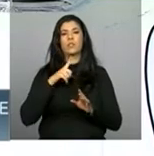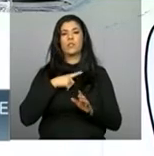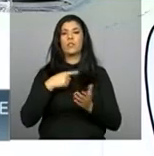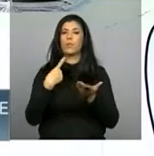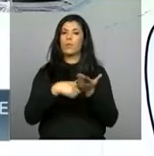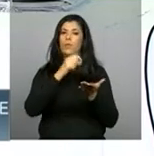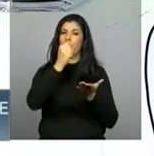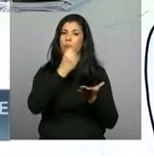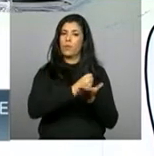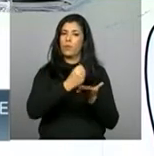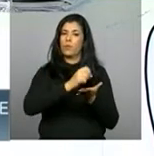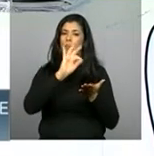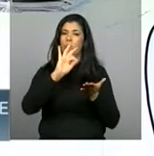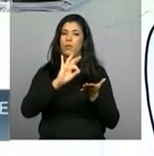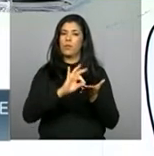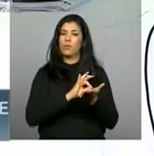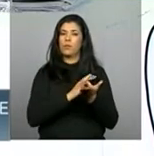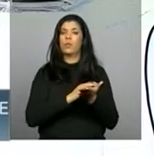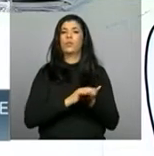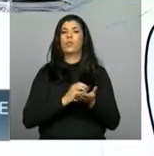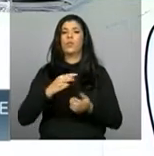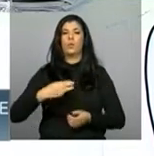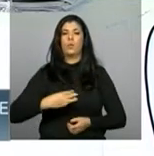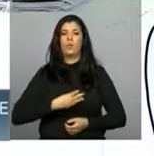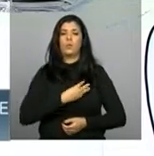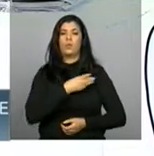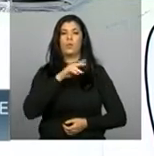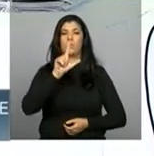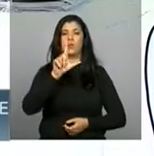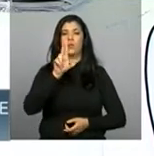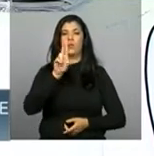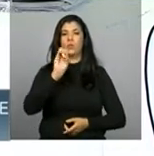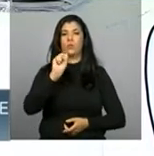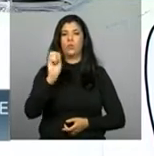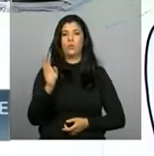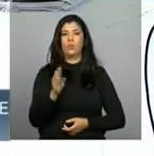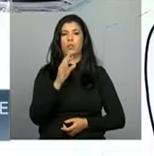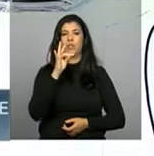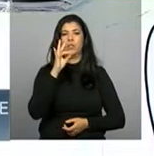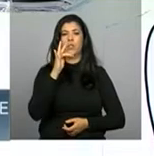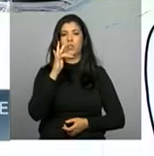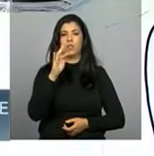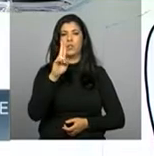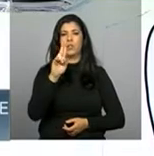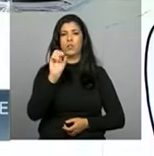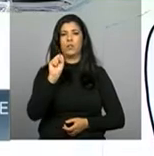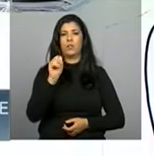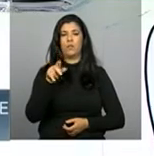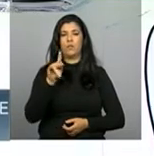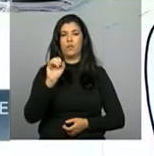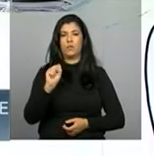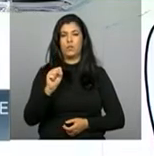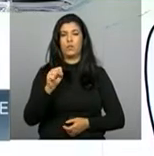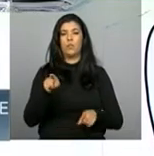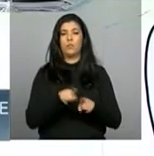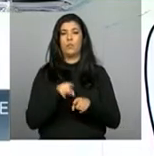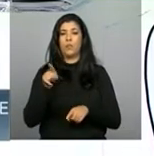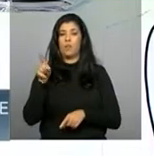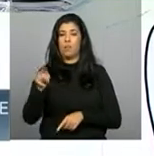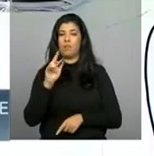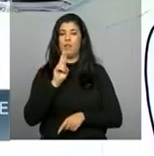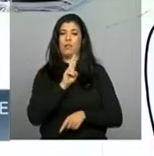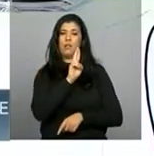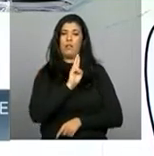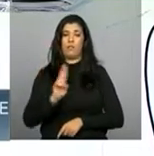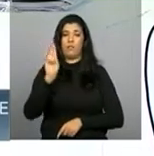da suprema corte do Ministro Luiz fux porque é a Supremo Tribunal que cuida das questões federativas